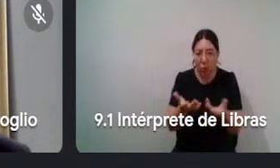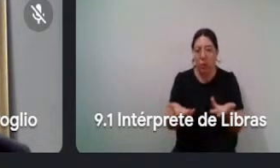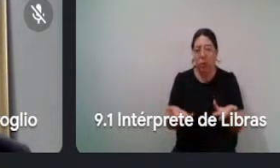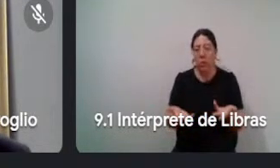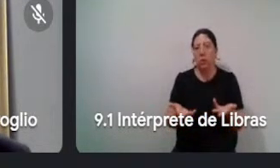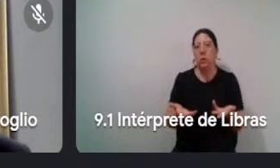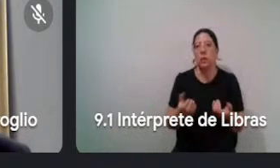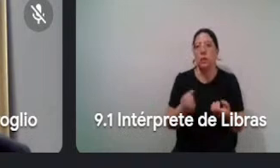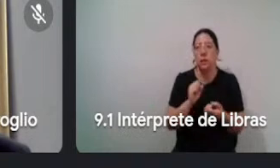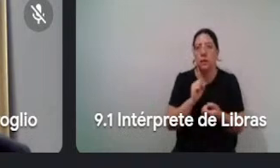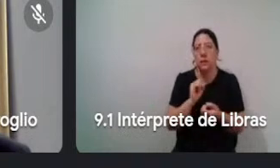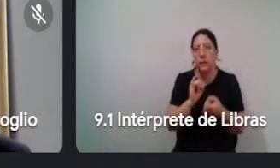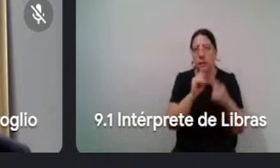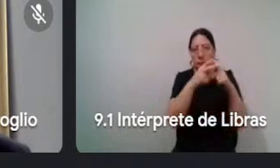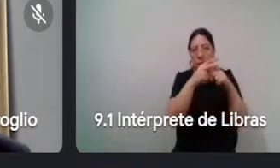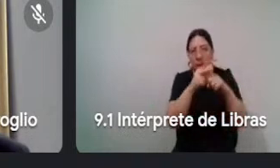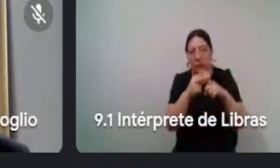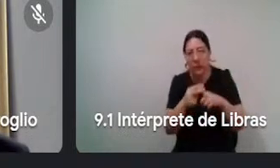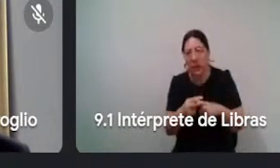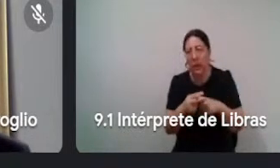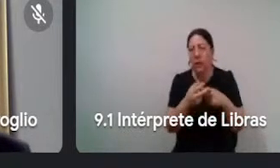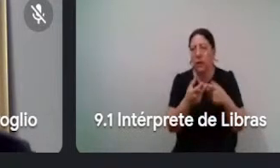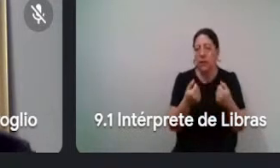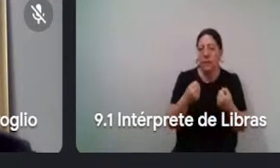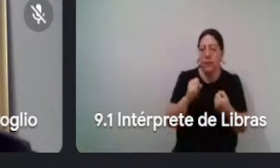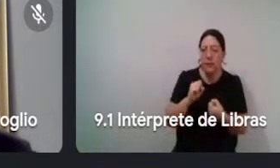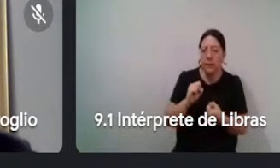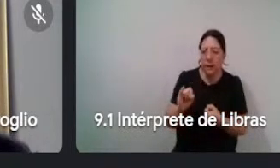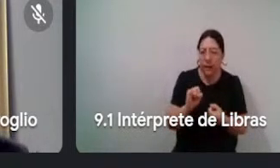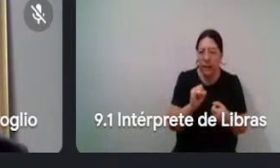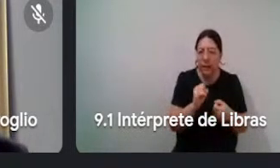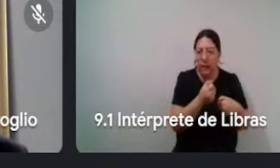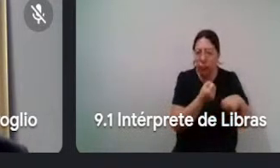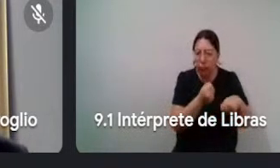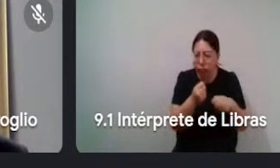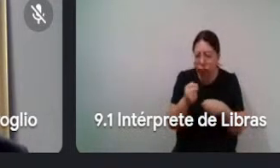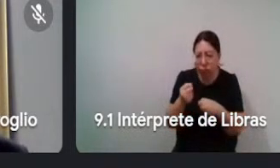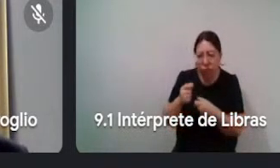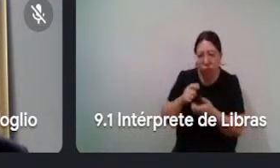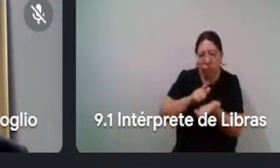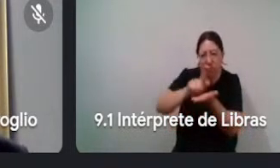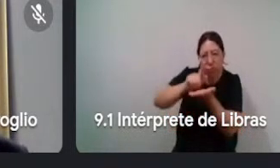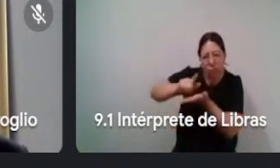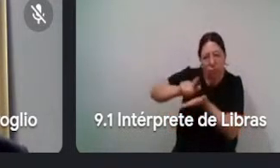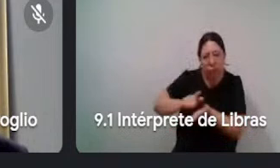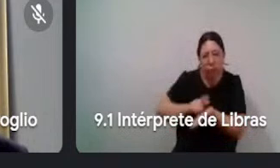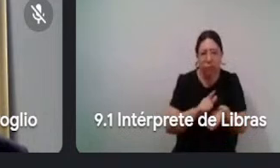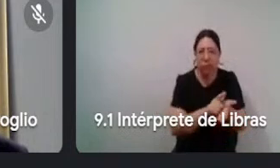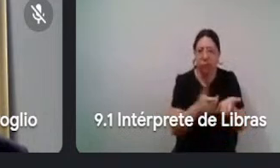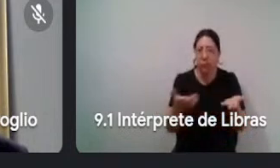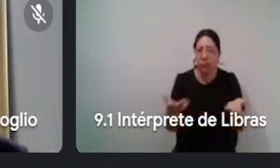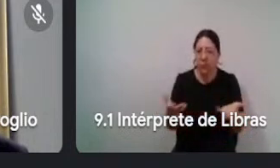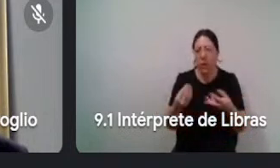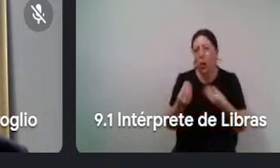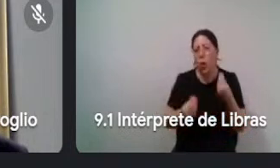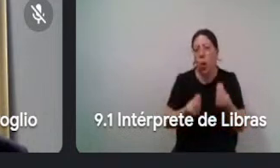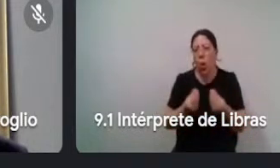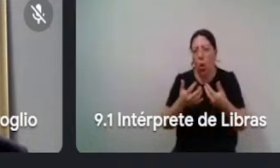conservação, funcionamento e limpeza da sede. Quanto à omissão na apresentação de